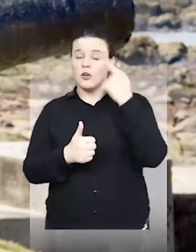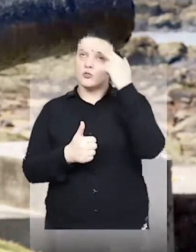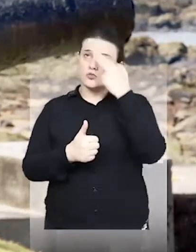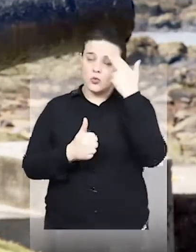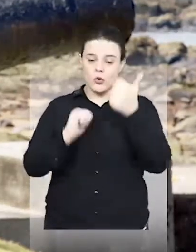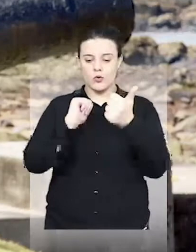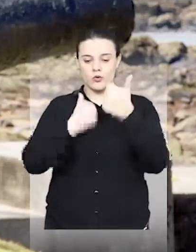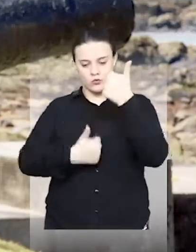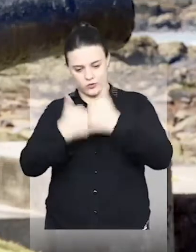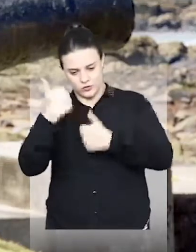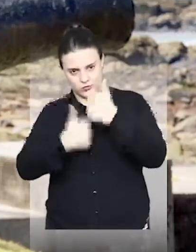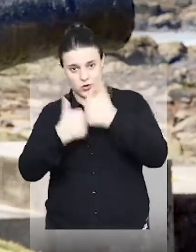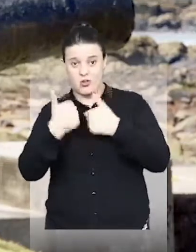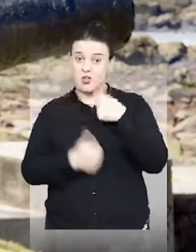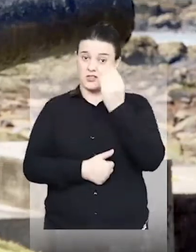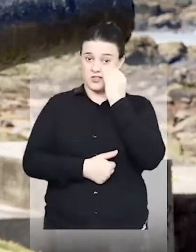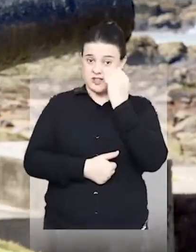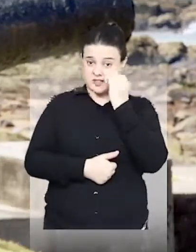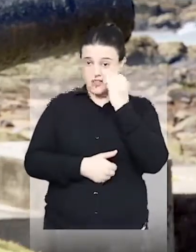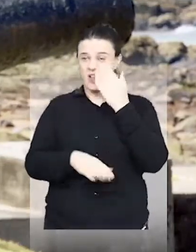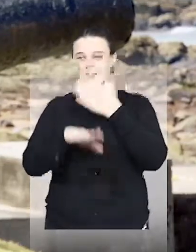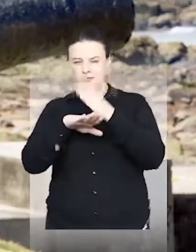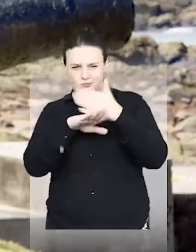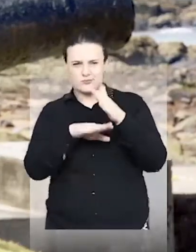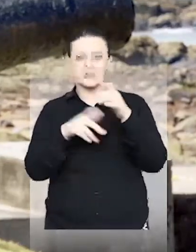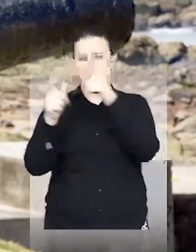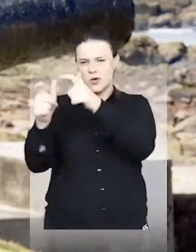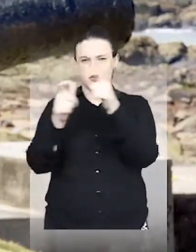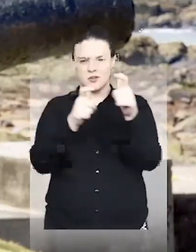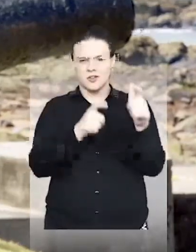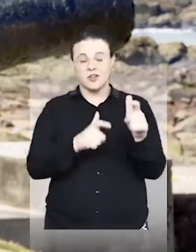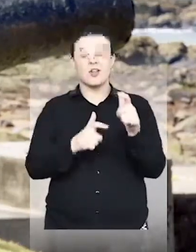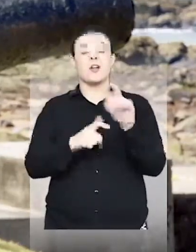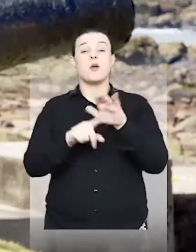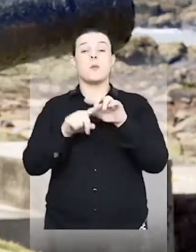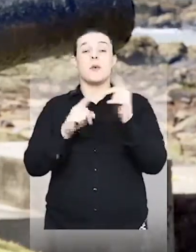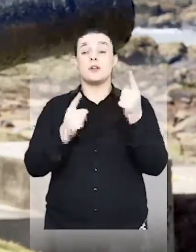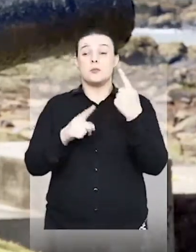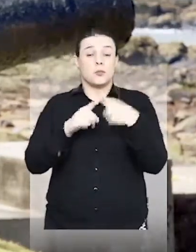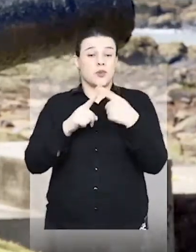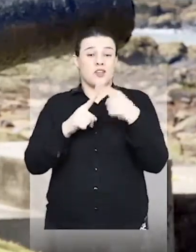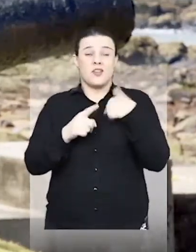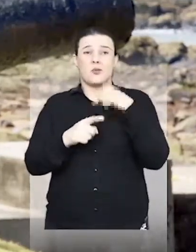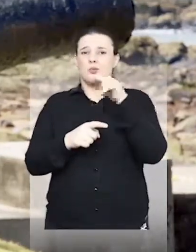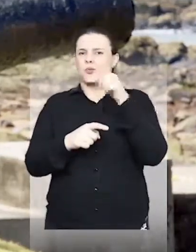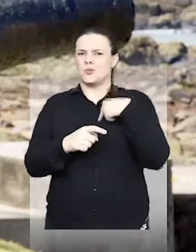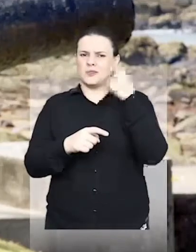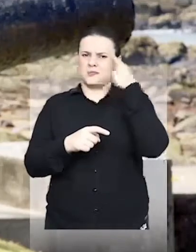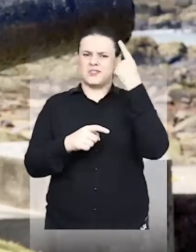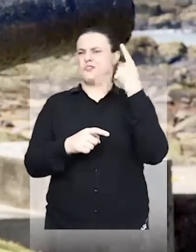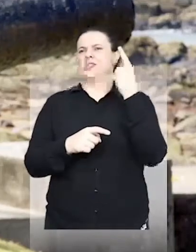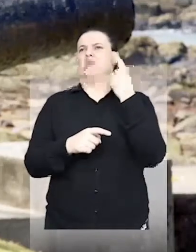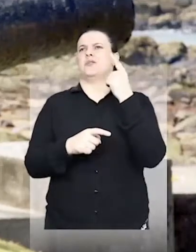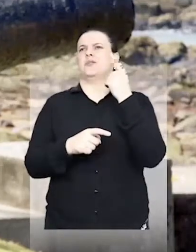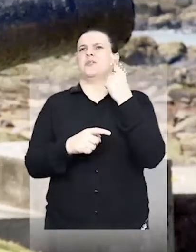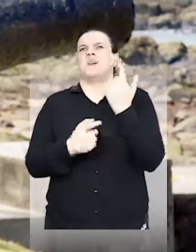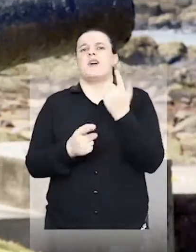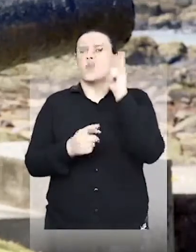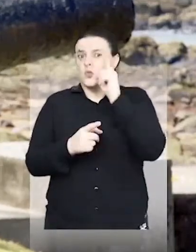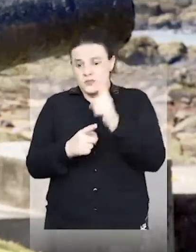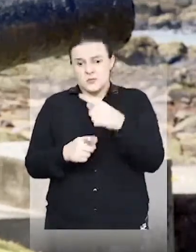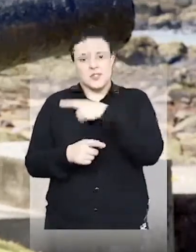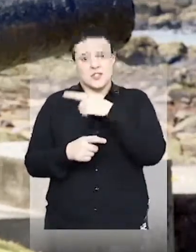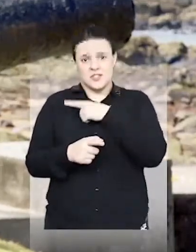de ser jogador de futebol, então eu tentei fazer testes em clubes como convencional, porque eu não visualizava,